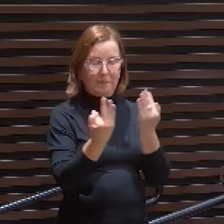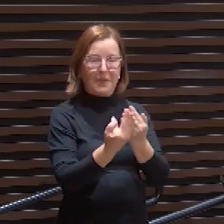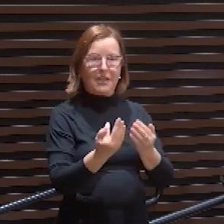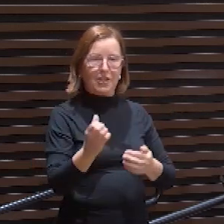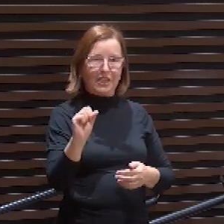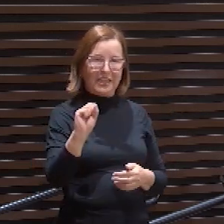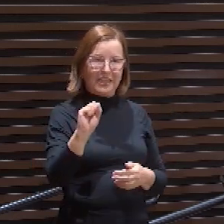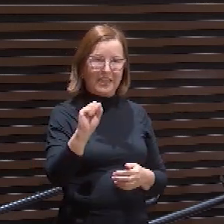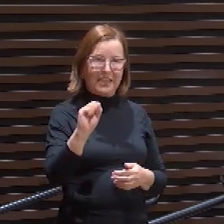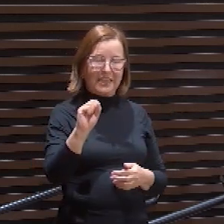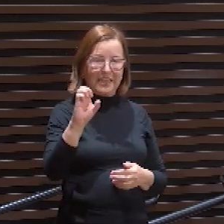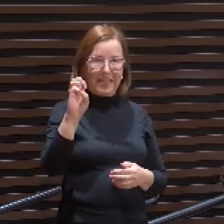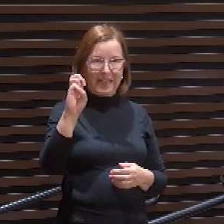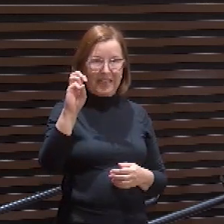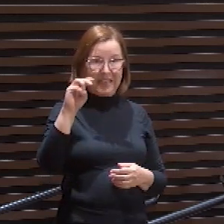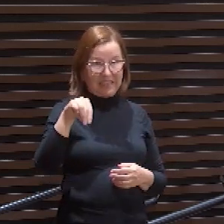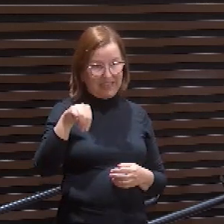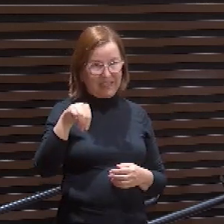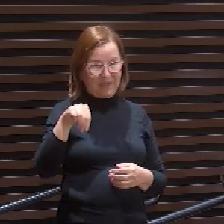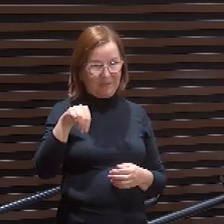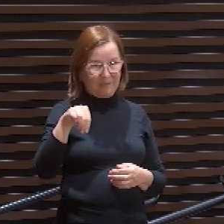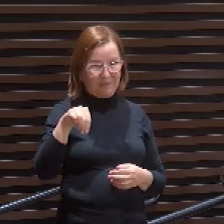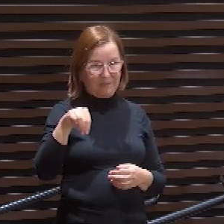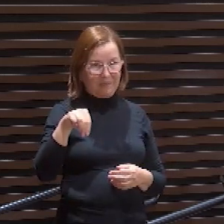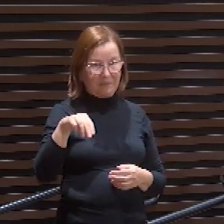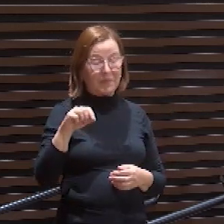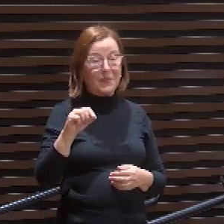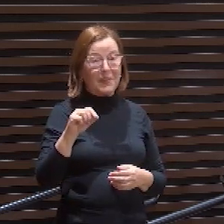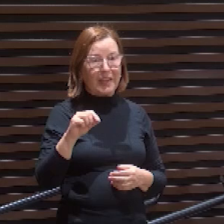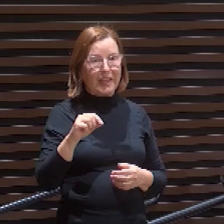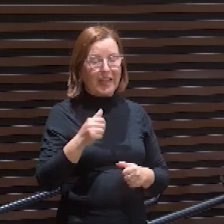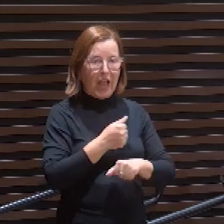Sem, Abrão.